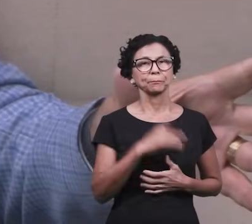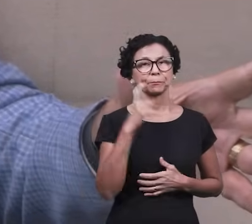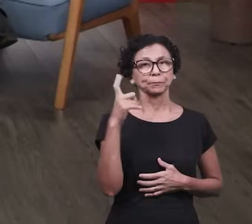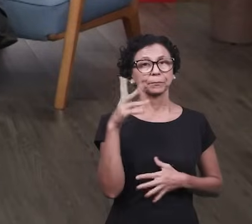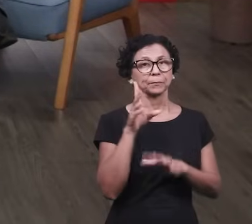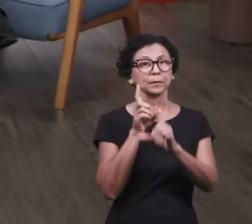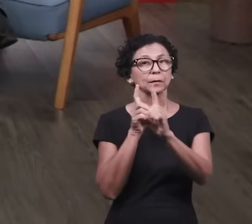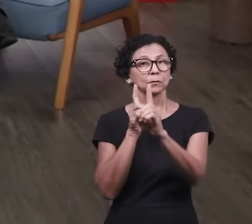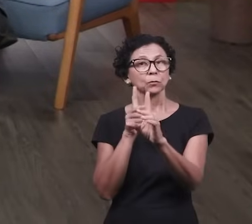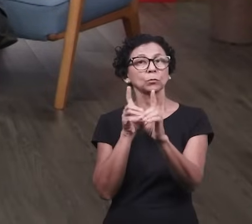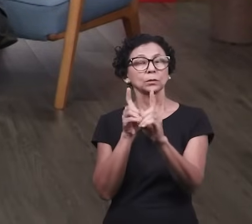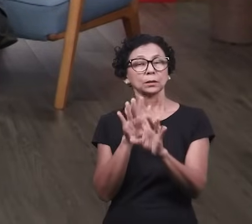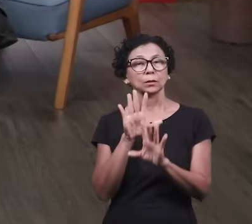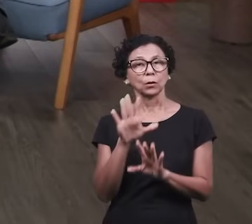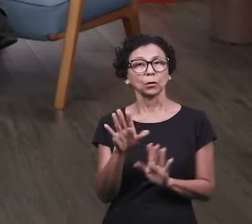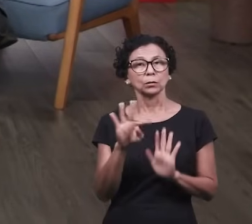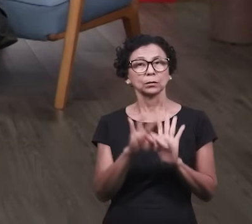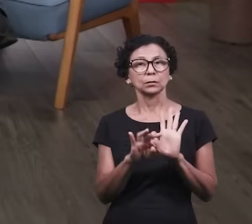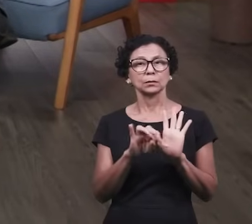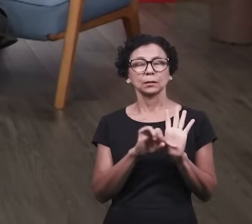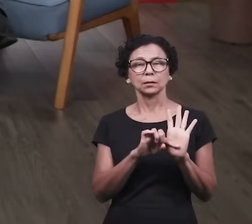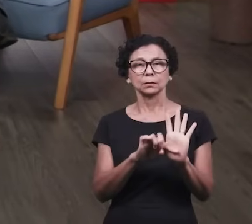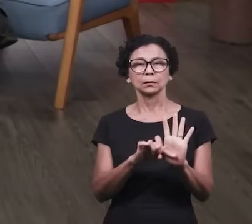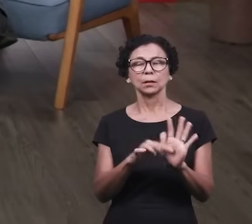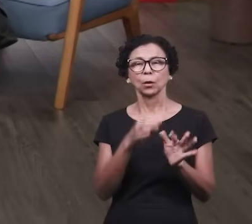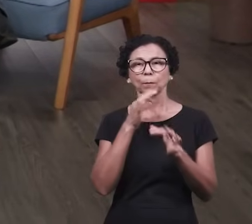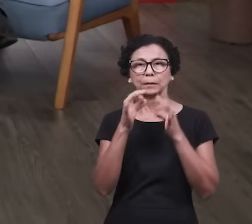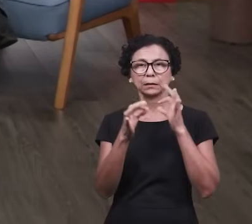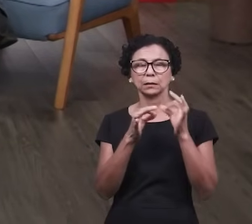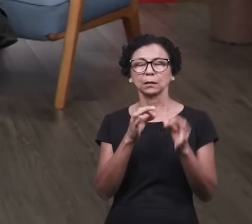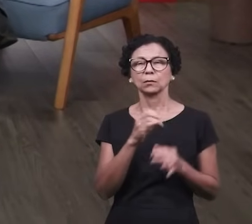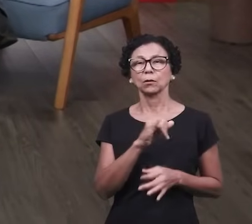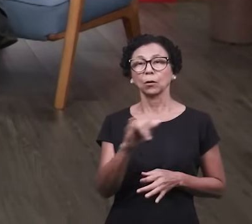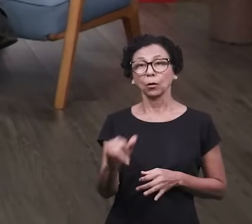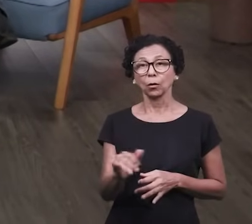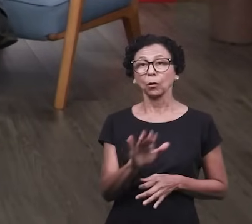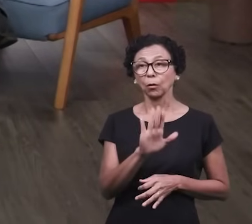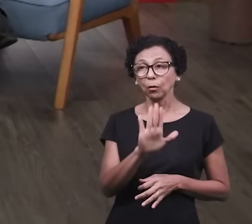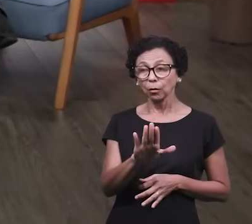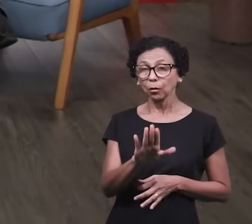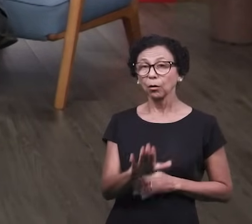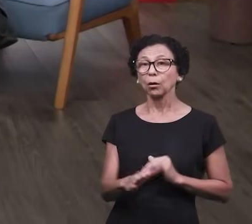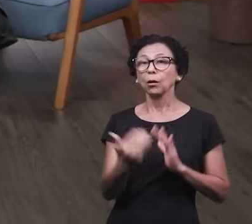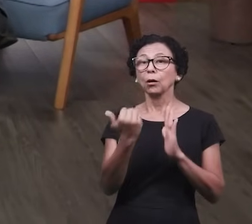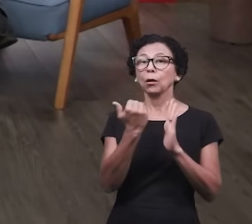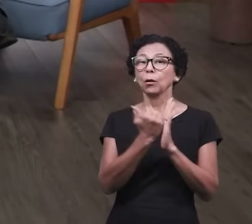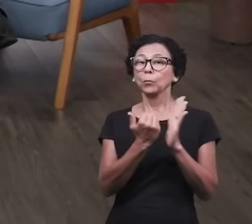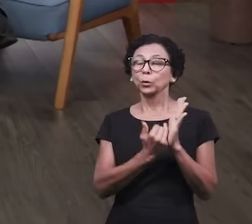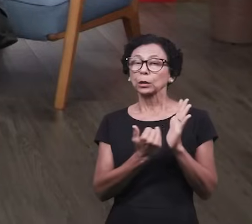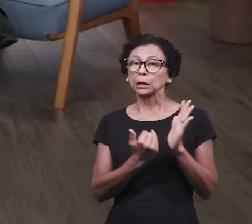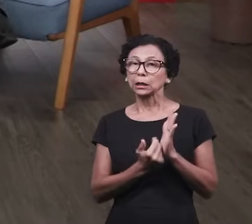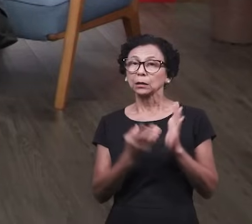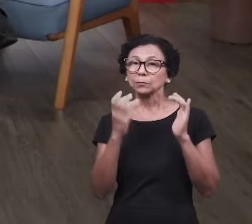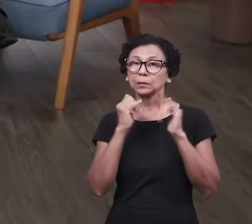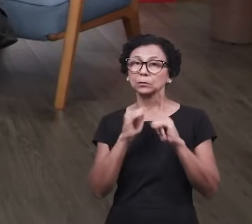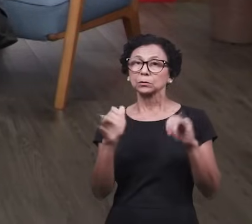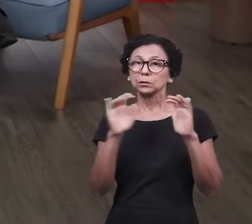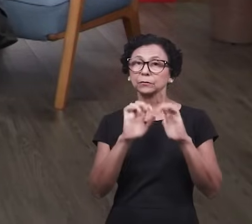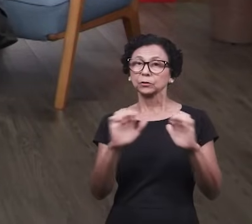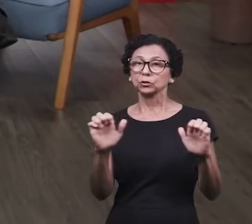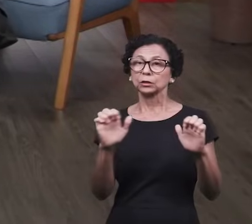doutrina. Ela está dizendo assim, a doutrina que o programa está transmitindo, Glória a Deus. né, me ajuda a atuar